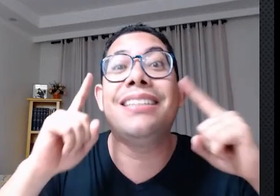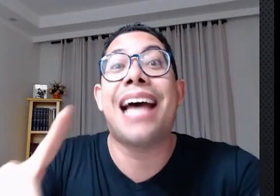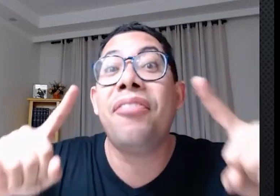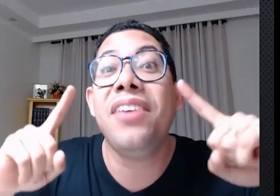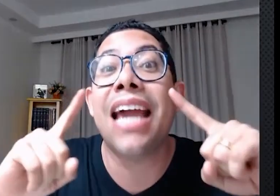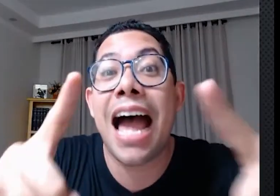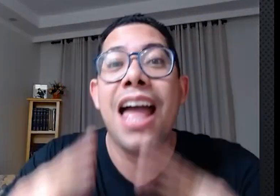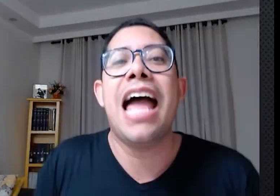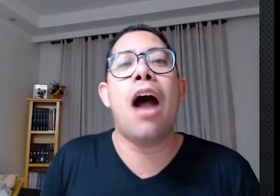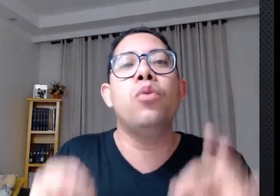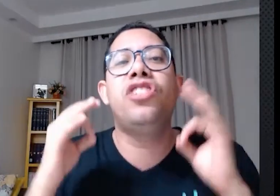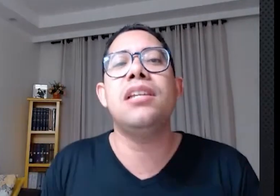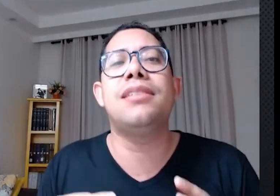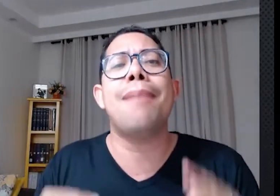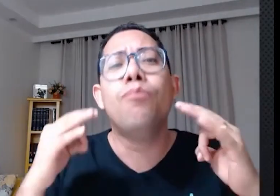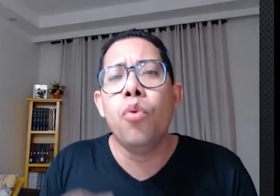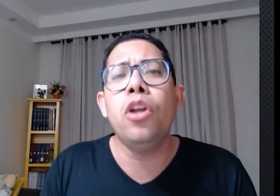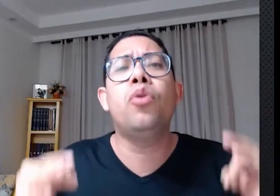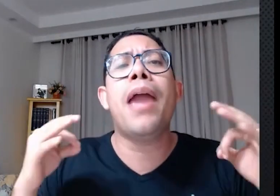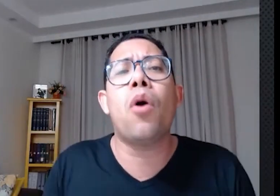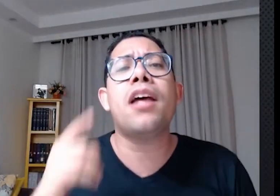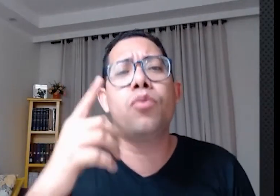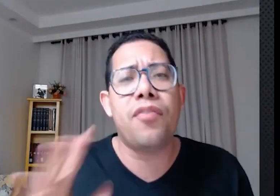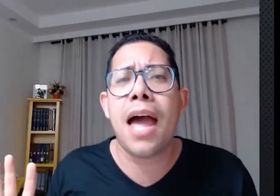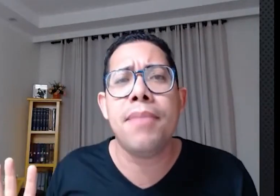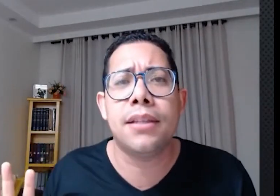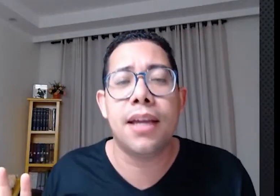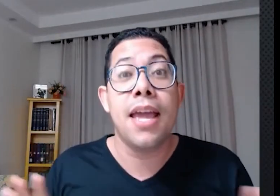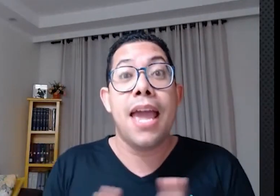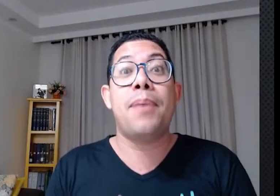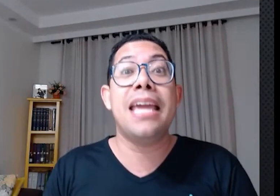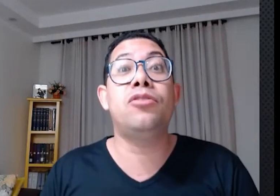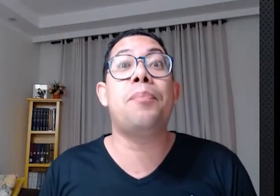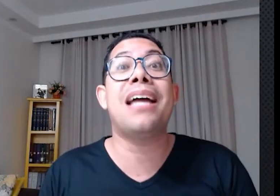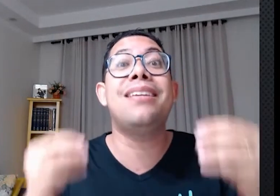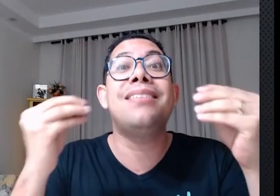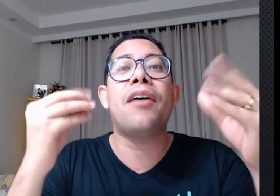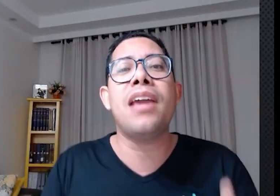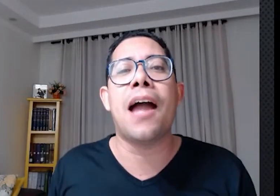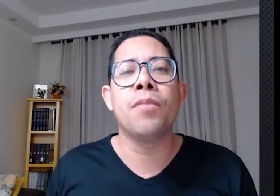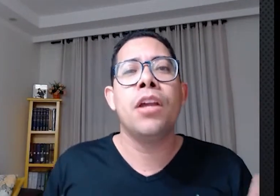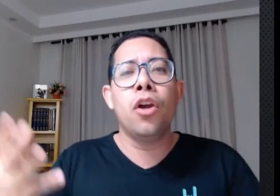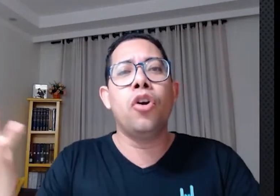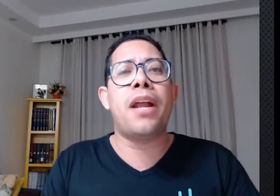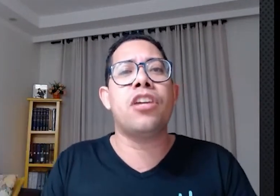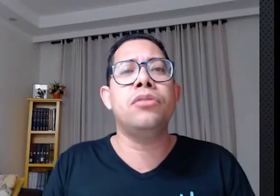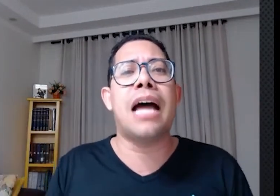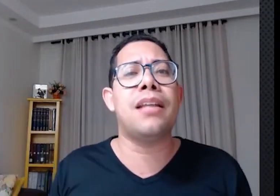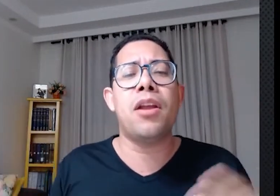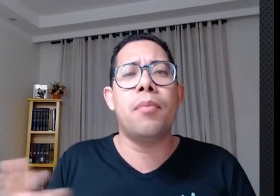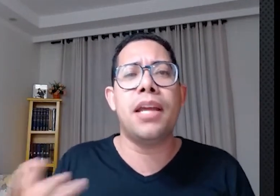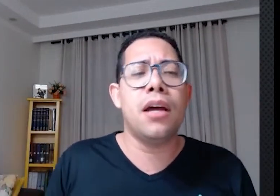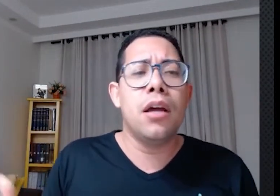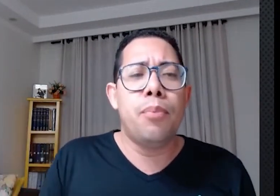te desafiar a utilizar muito melhor a sua ferramenta. É para isso, é para te desafiar. E eu tô para te